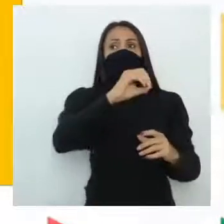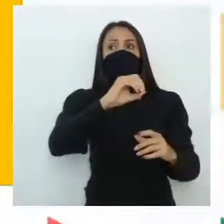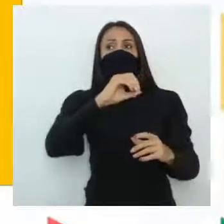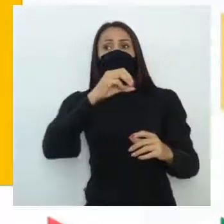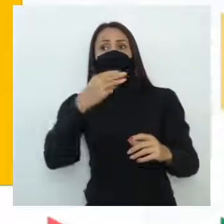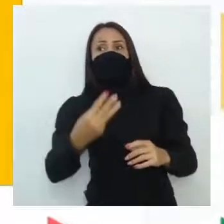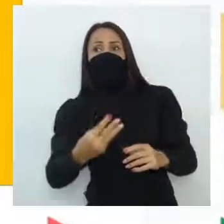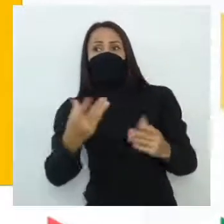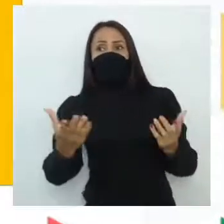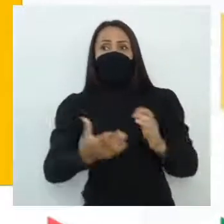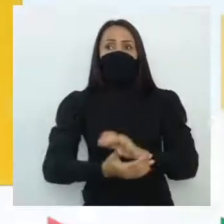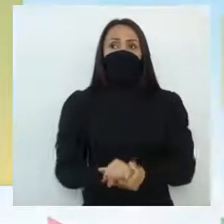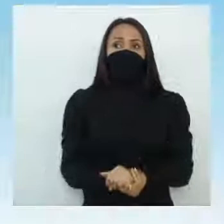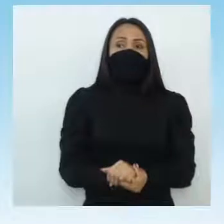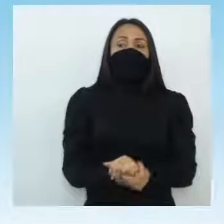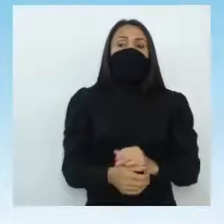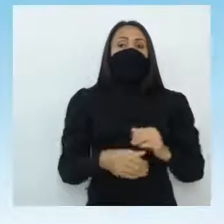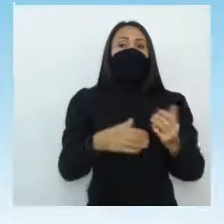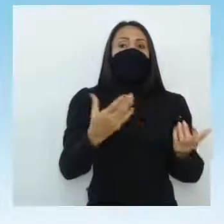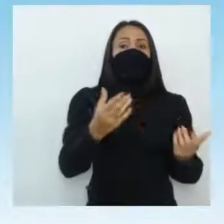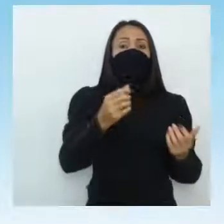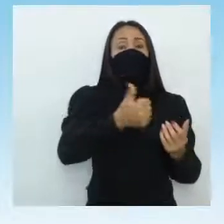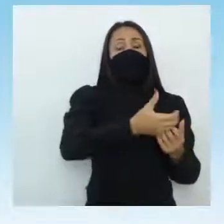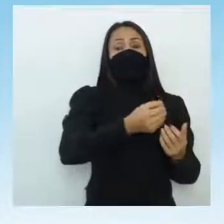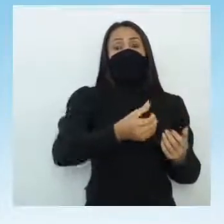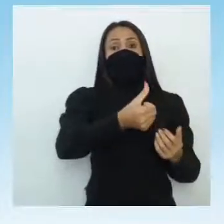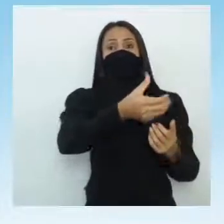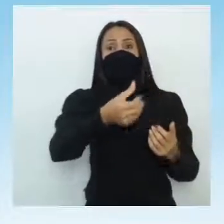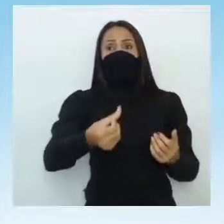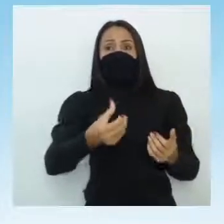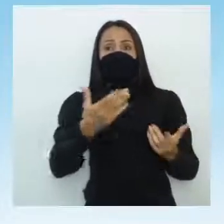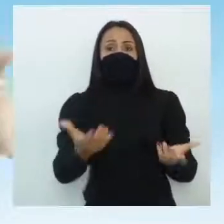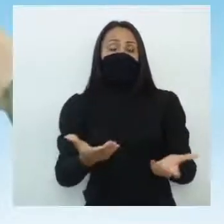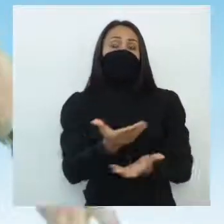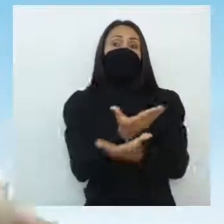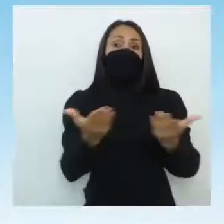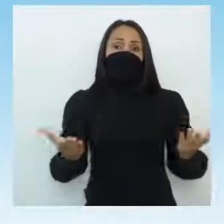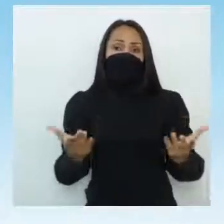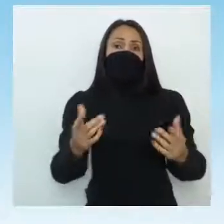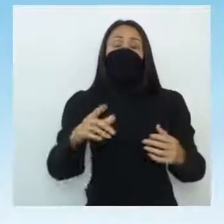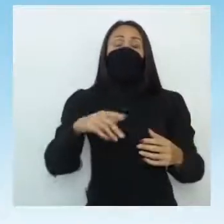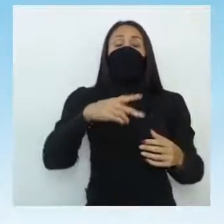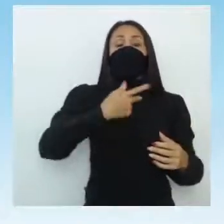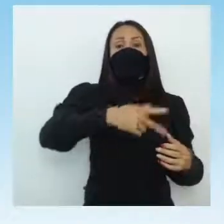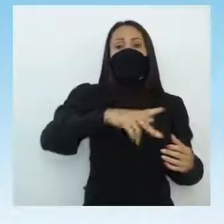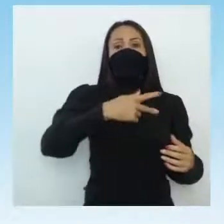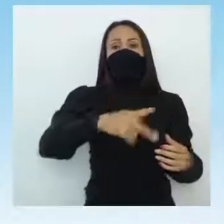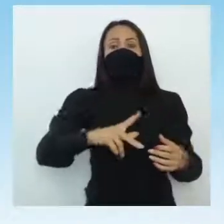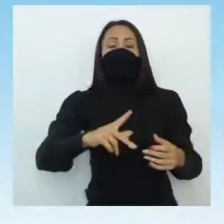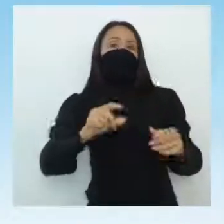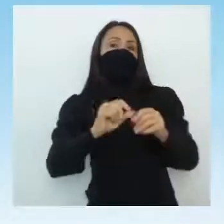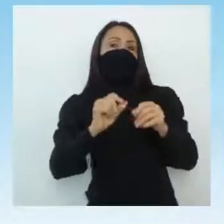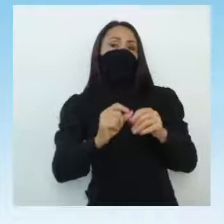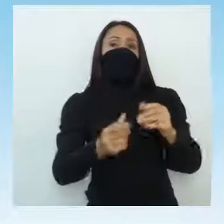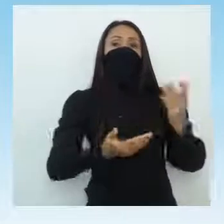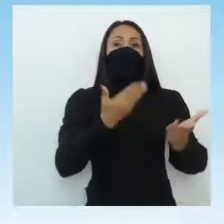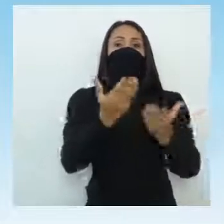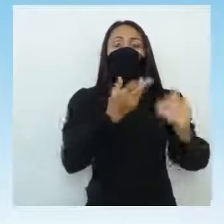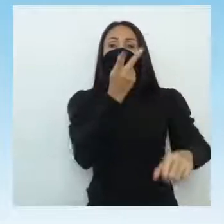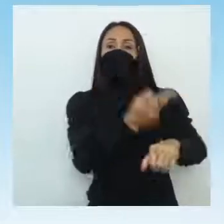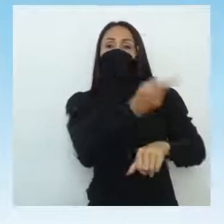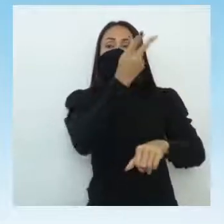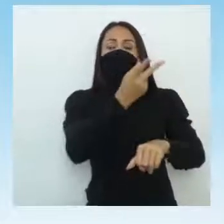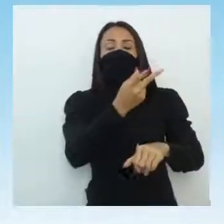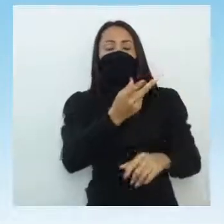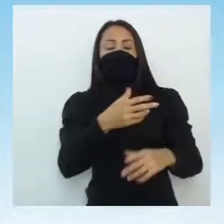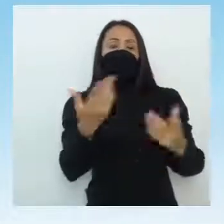em 2016. Veja só que ela, por a sua ação, ela recebeu o Prêmio Nobel